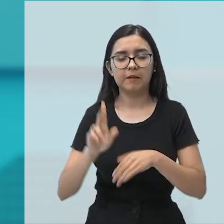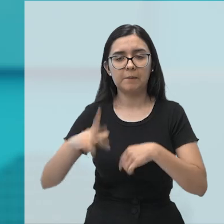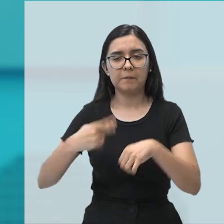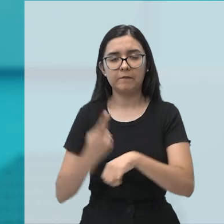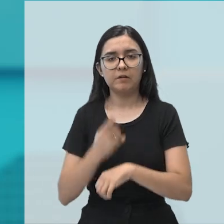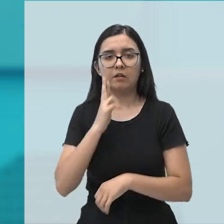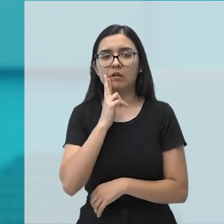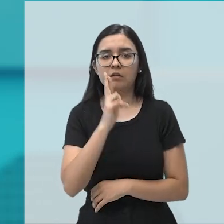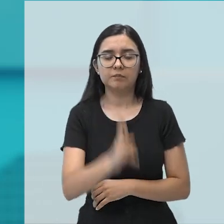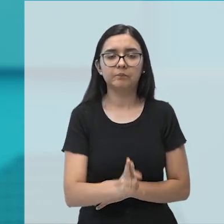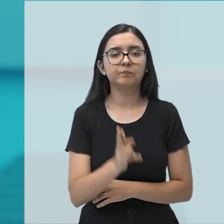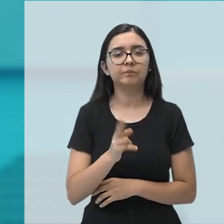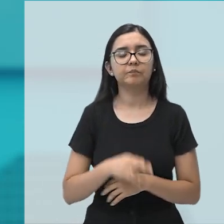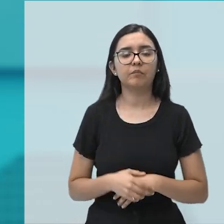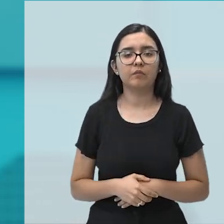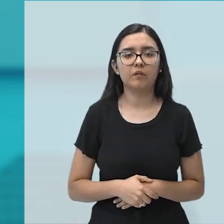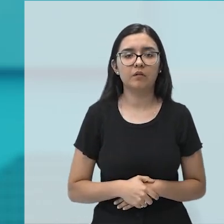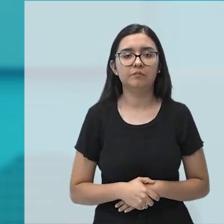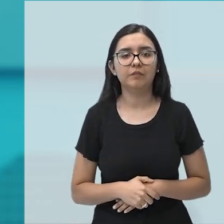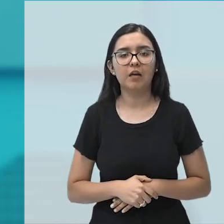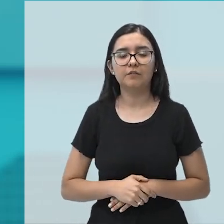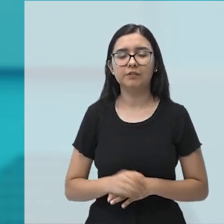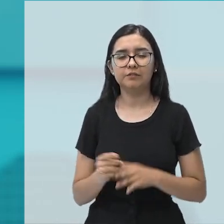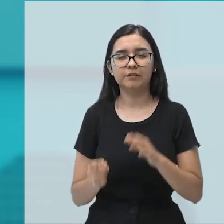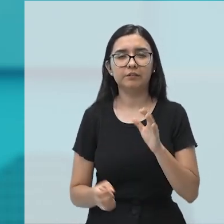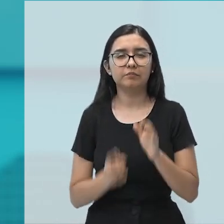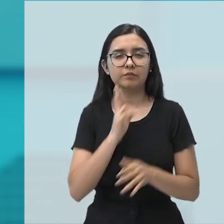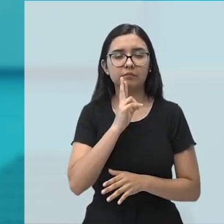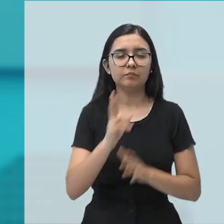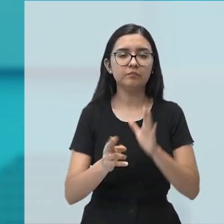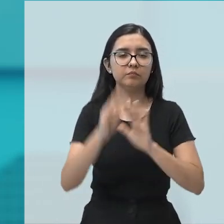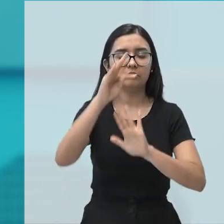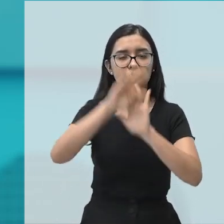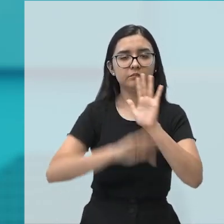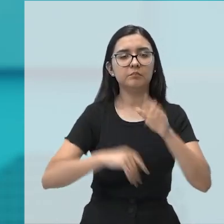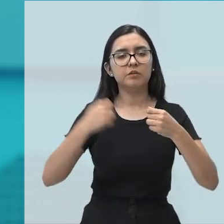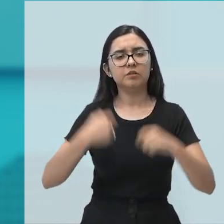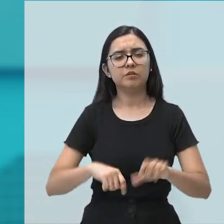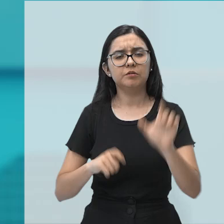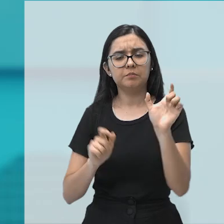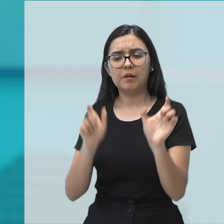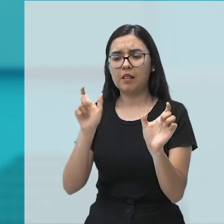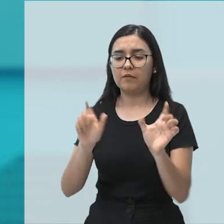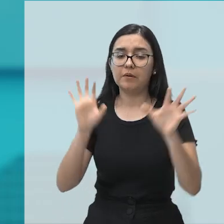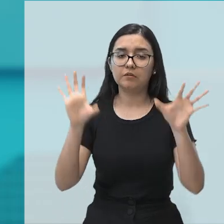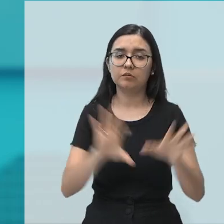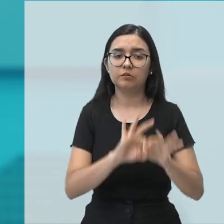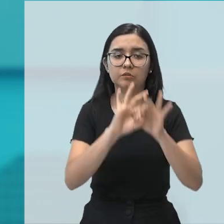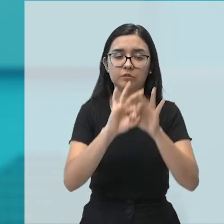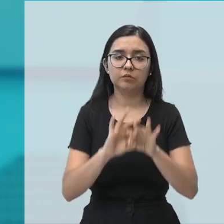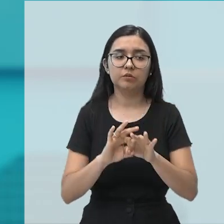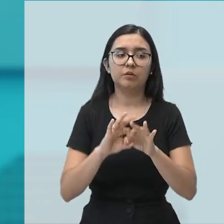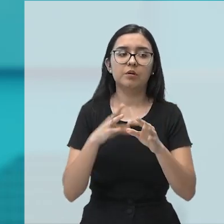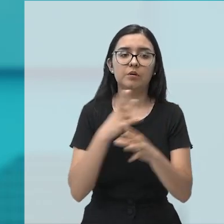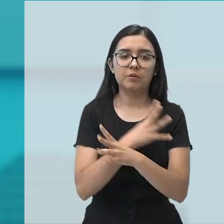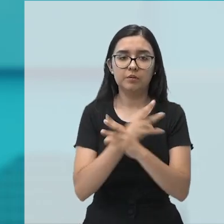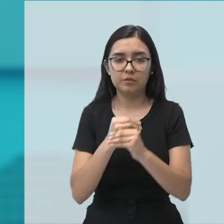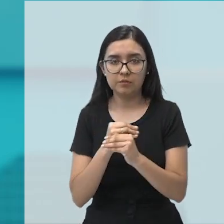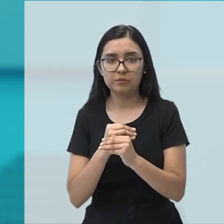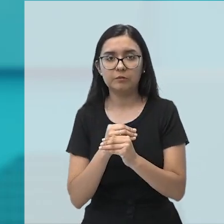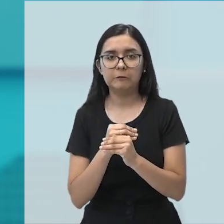respostas, ao colocar essas respostas como textos, né, vocês precisam apenas de palavras conectivas, né, que são preposições, que